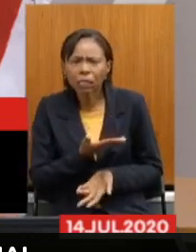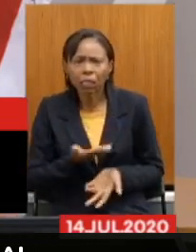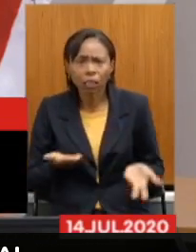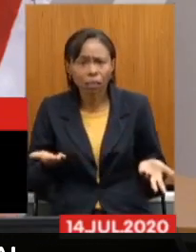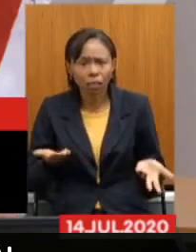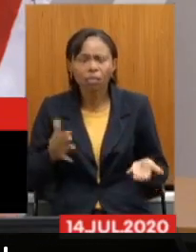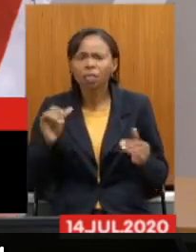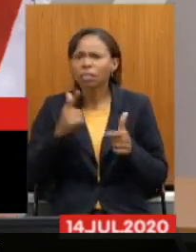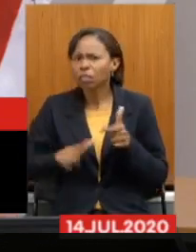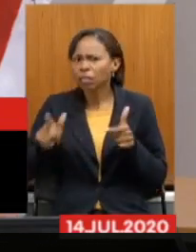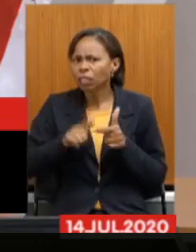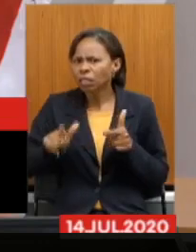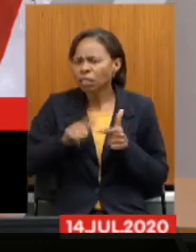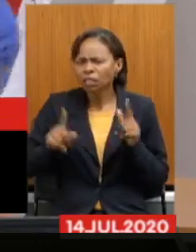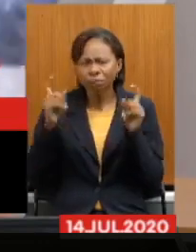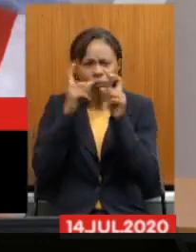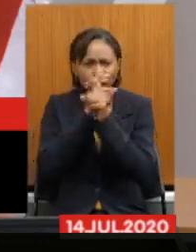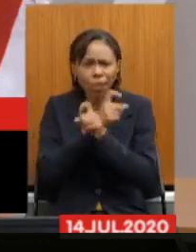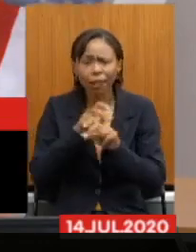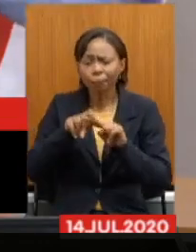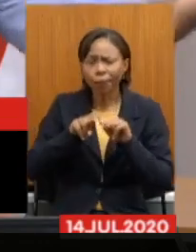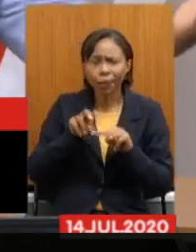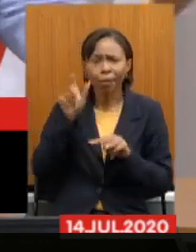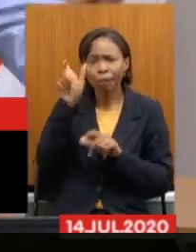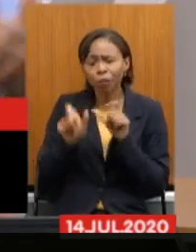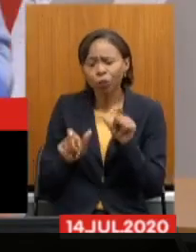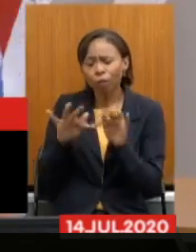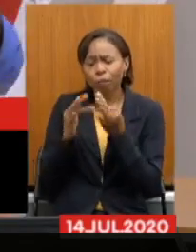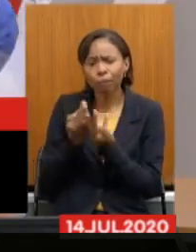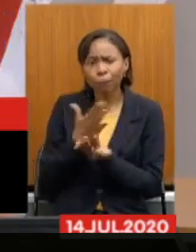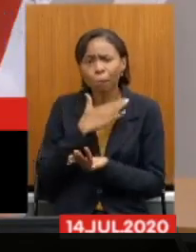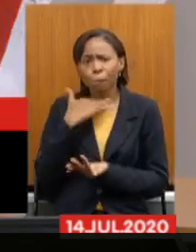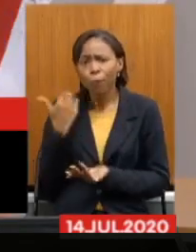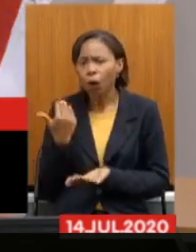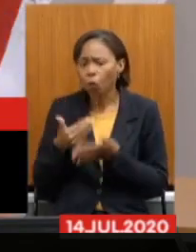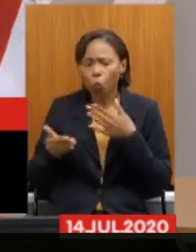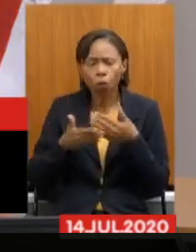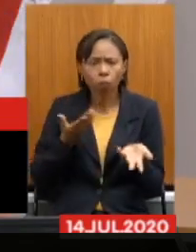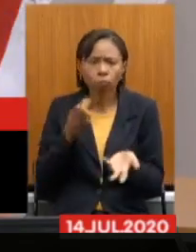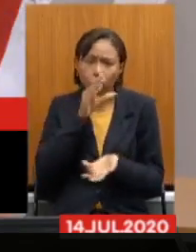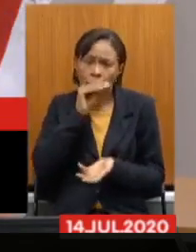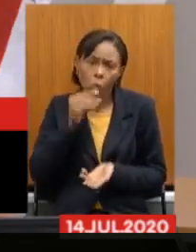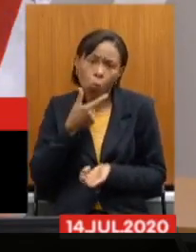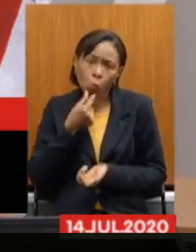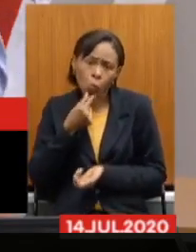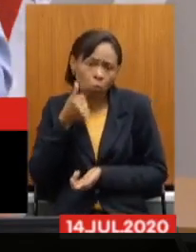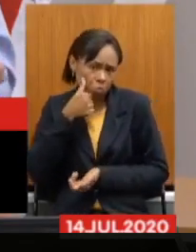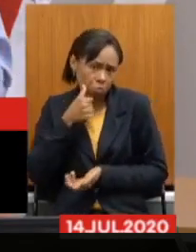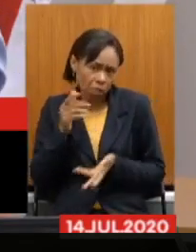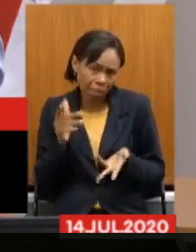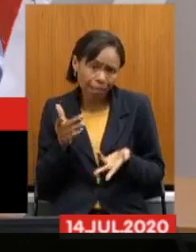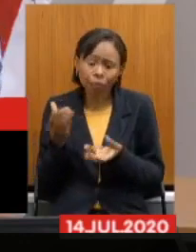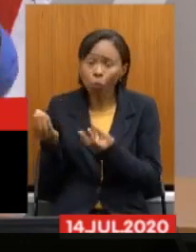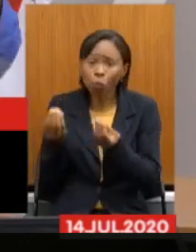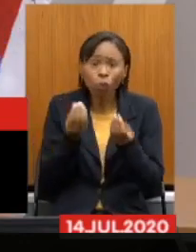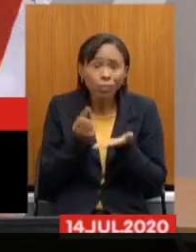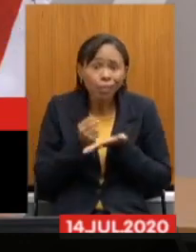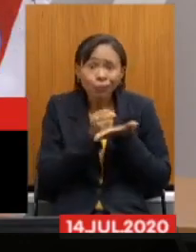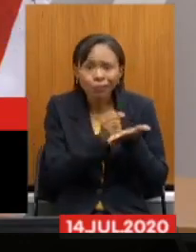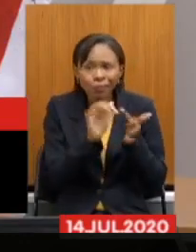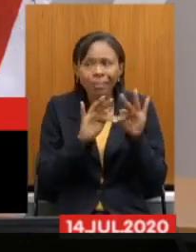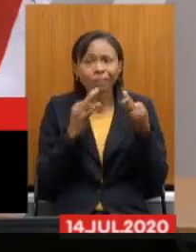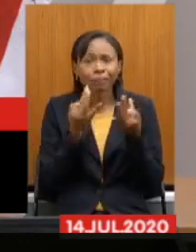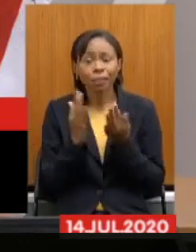sofrer a perda do seu ente querido, né? Sendo ele homem ou mulher, servidor, né? Que muitos estão ajudando a família. Nessa crise